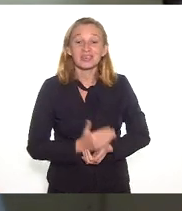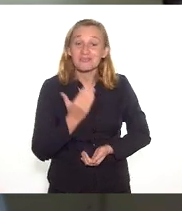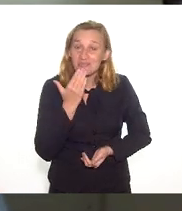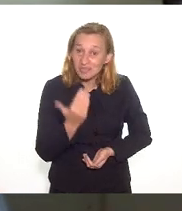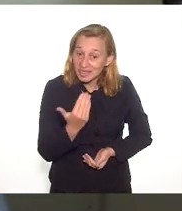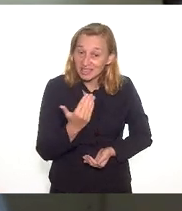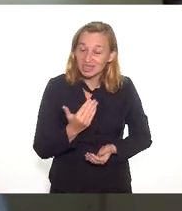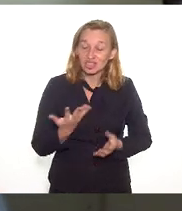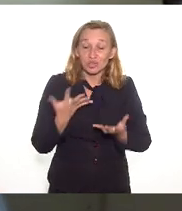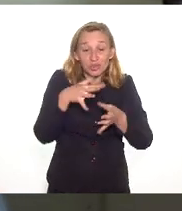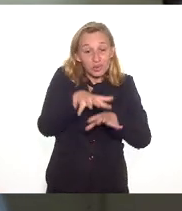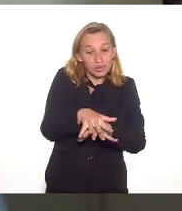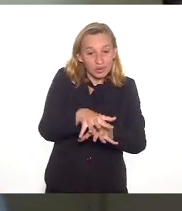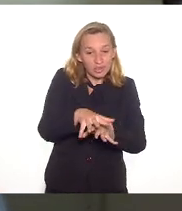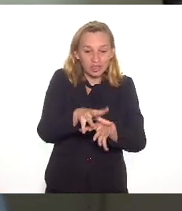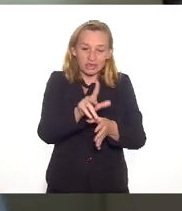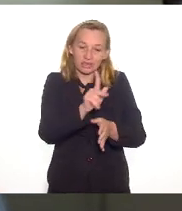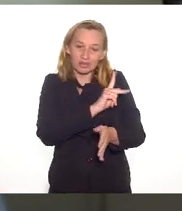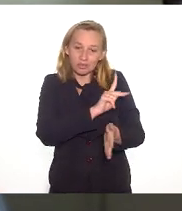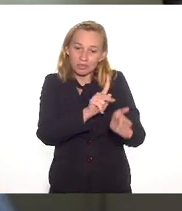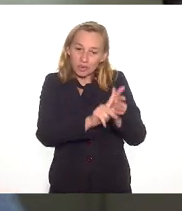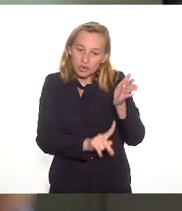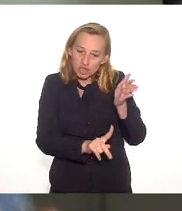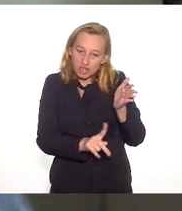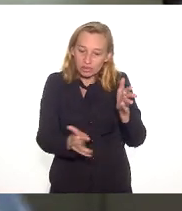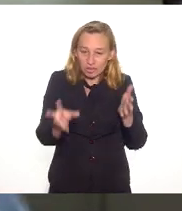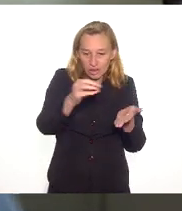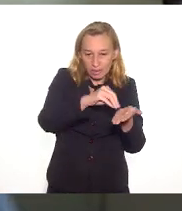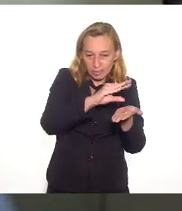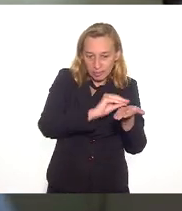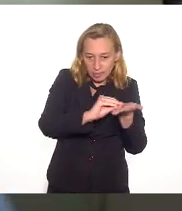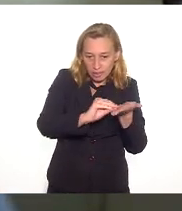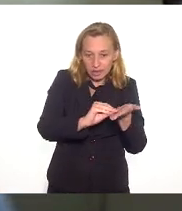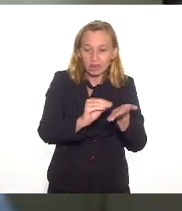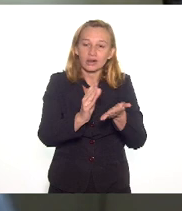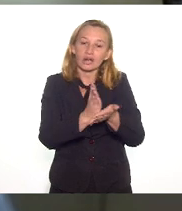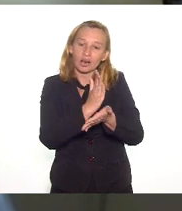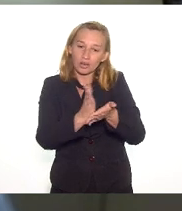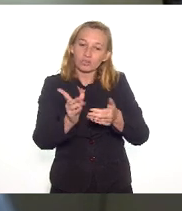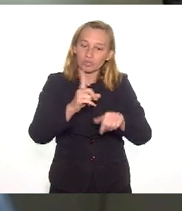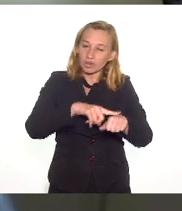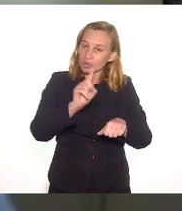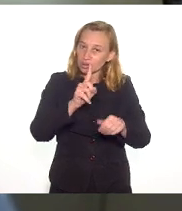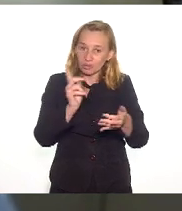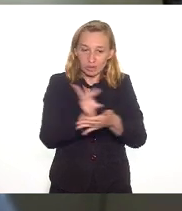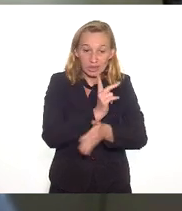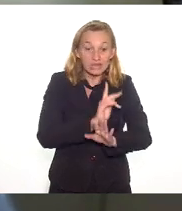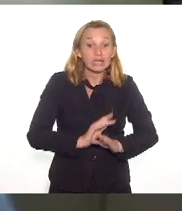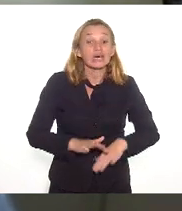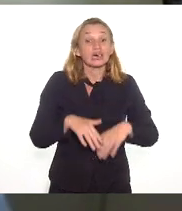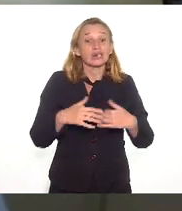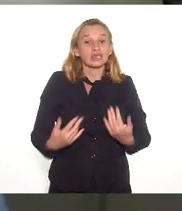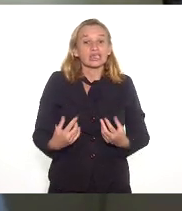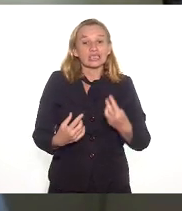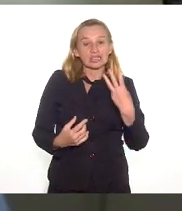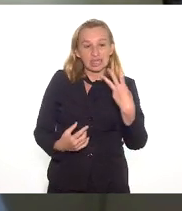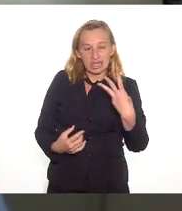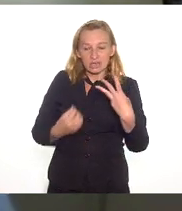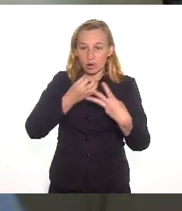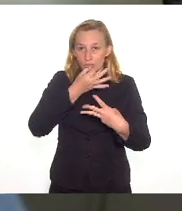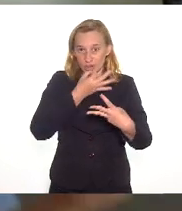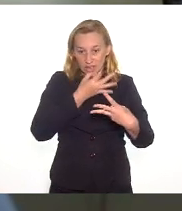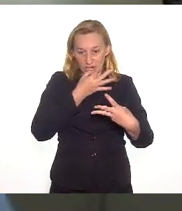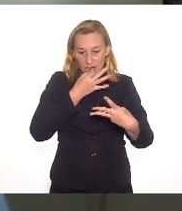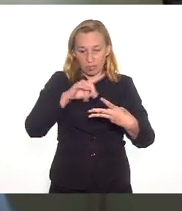pedindo inclusão de projeto em pauta, já que tem algum tempo que isso não ocorre. Lhe dei três sugestões.